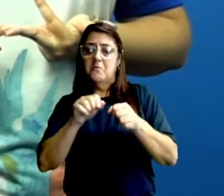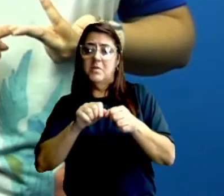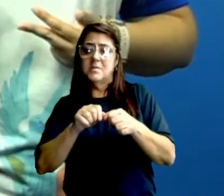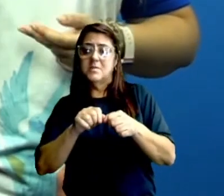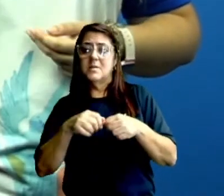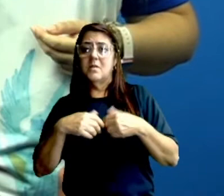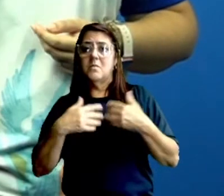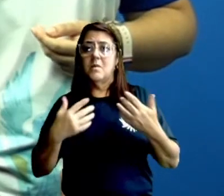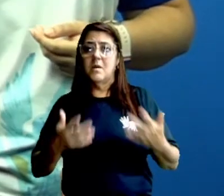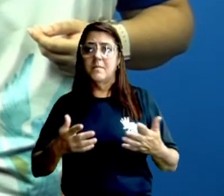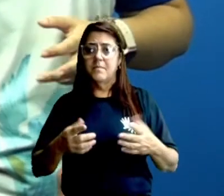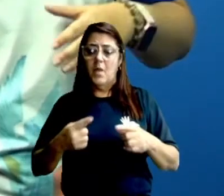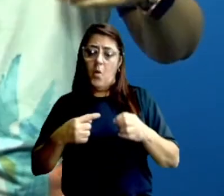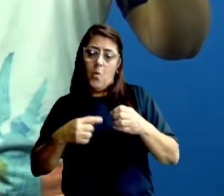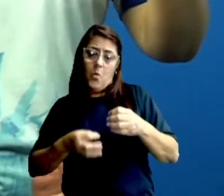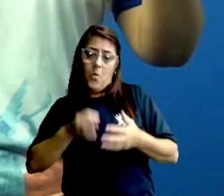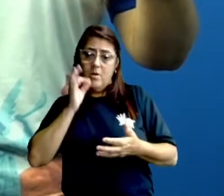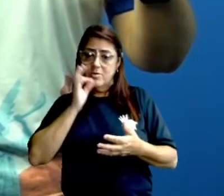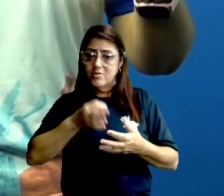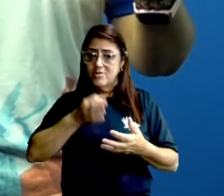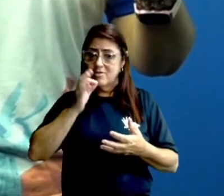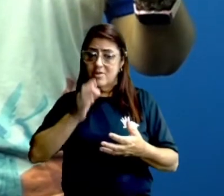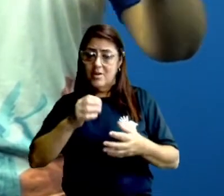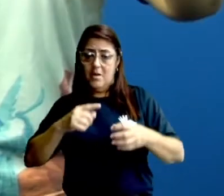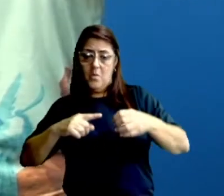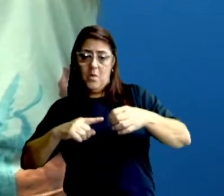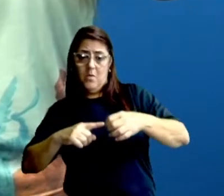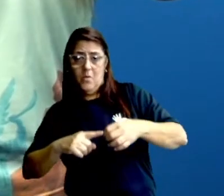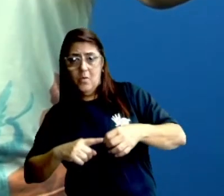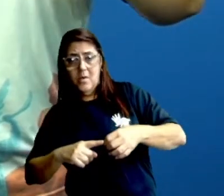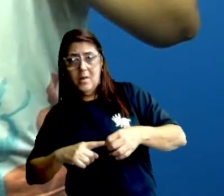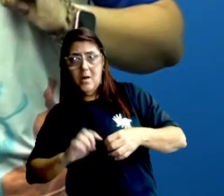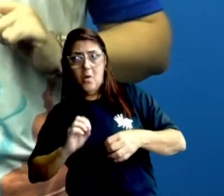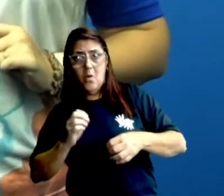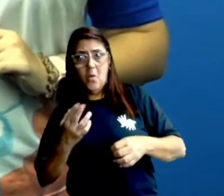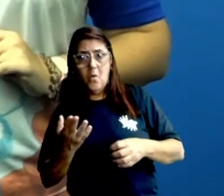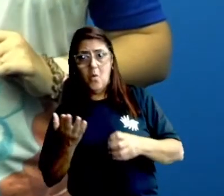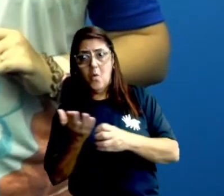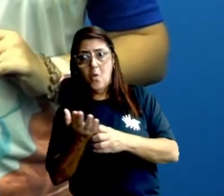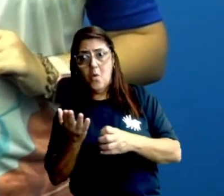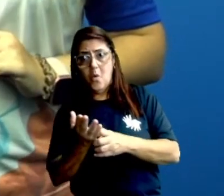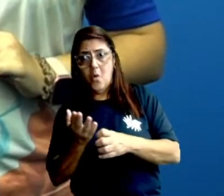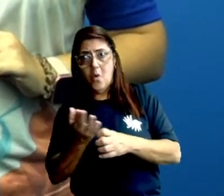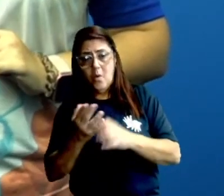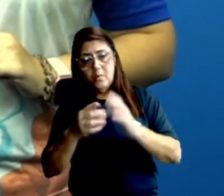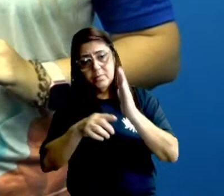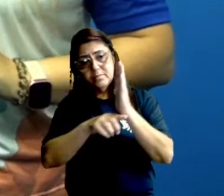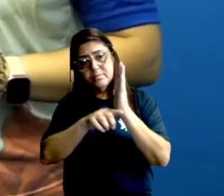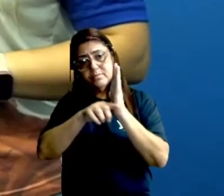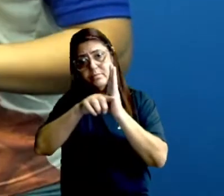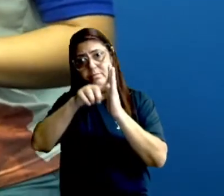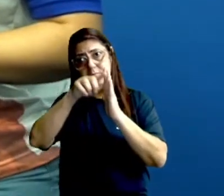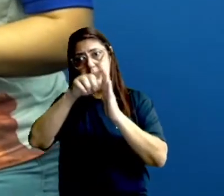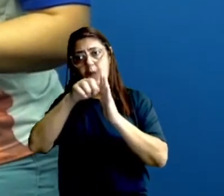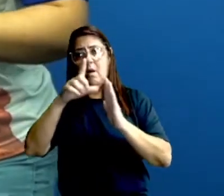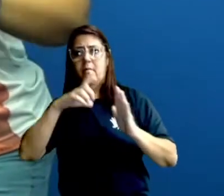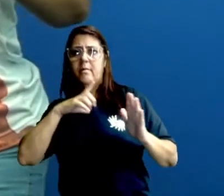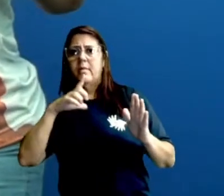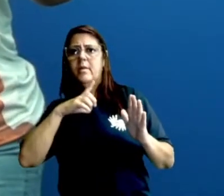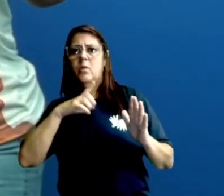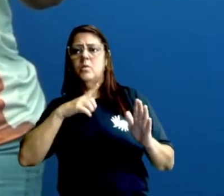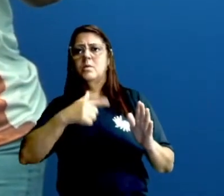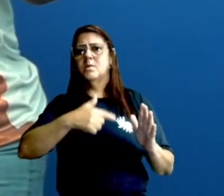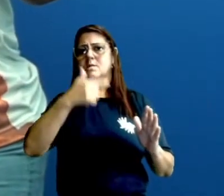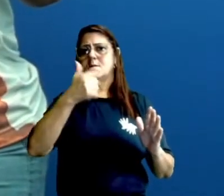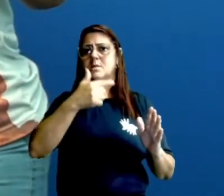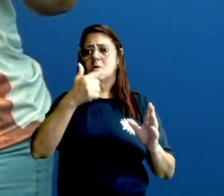posso usar para medir uma xícara, uma colher ou aqueles copos medidores mesmo. E eu tenho a